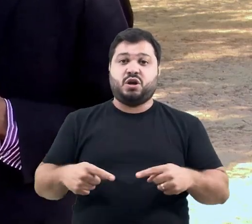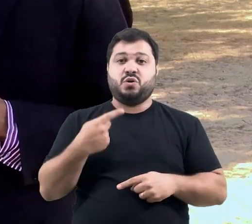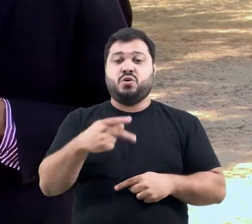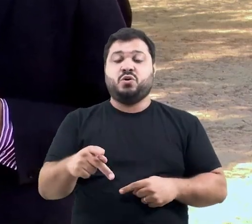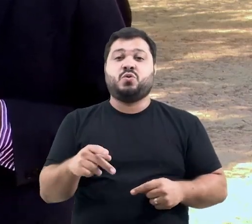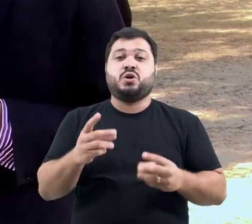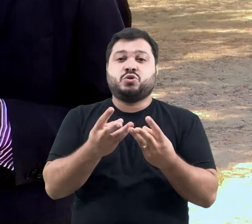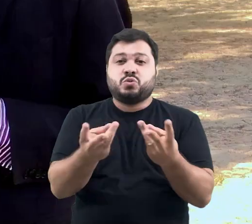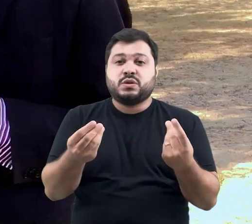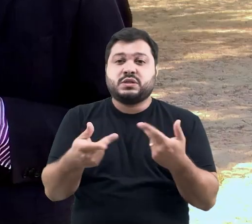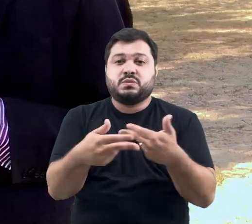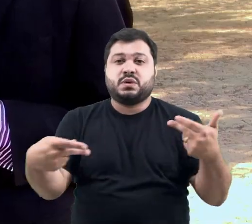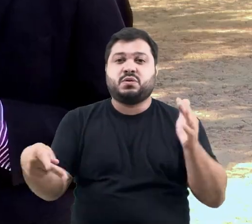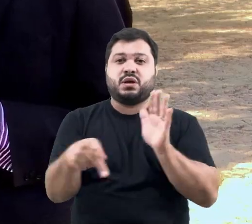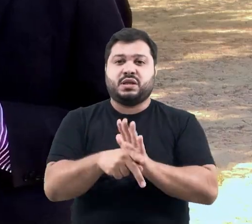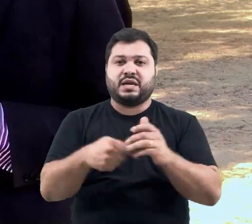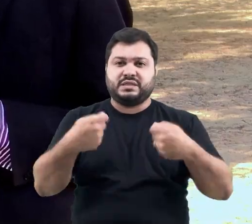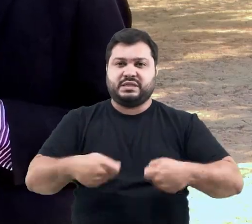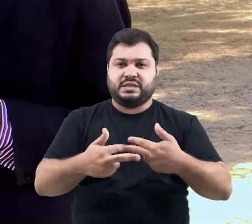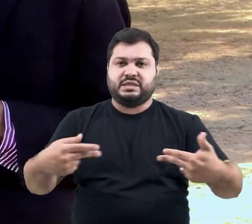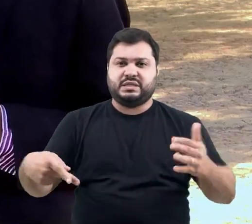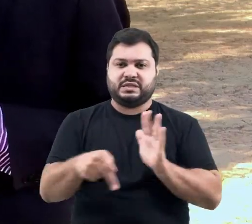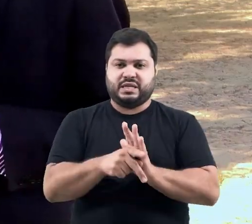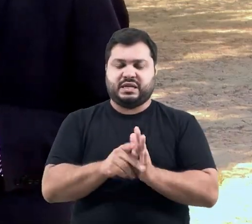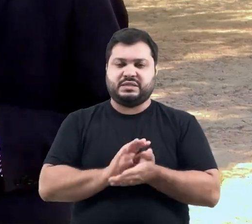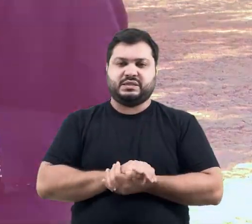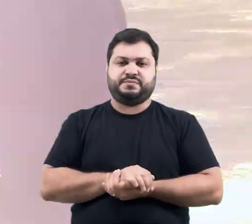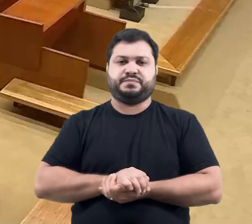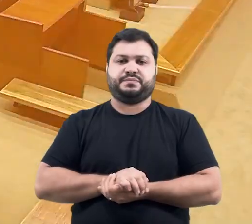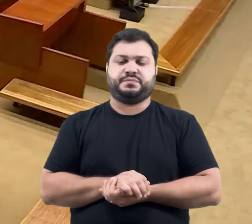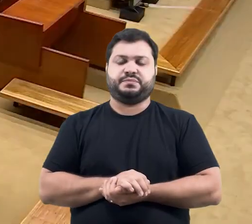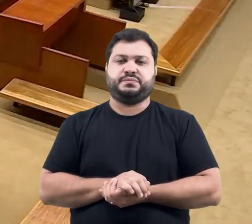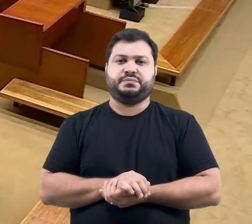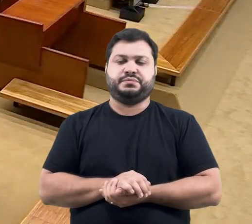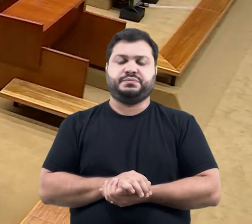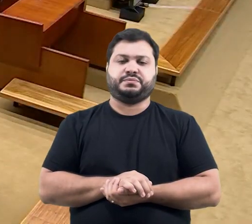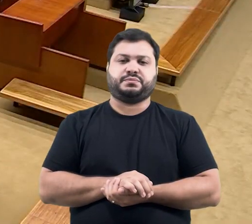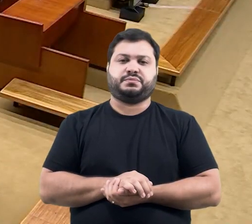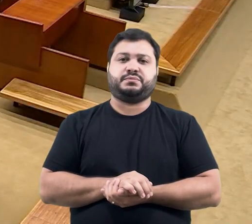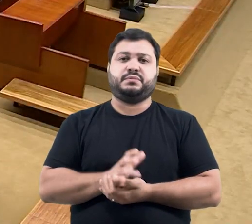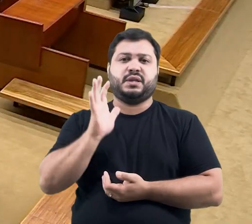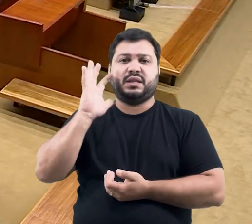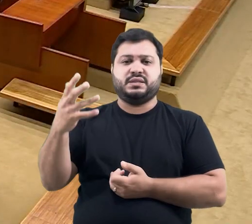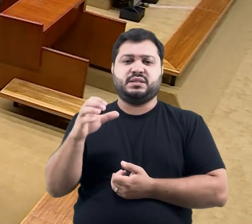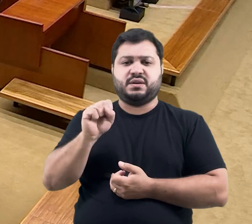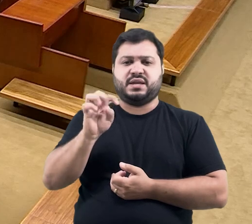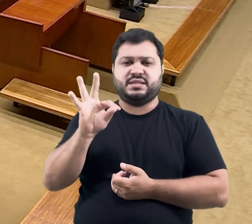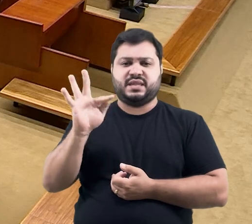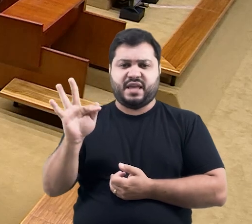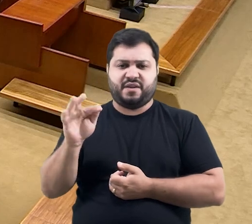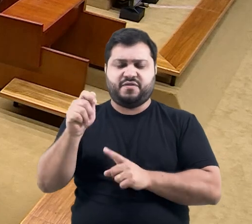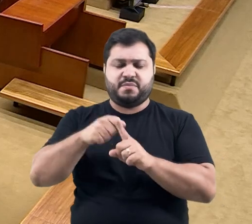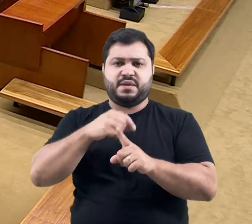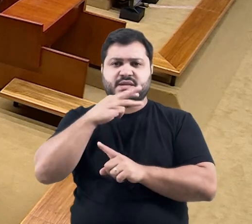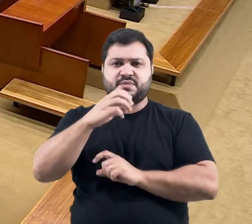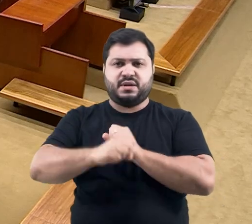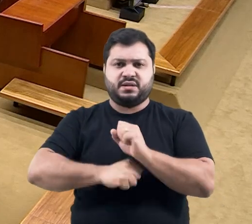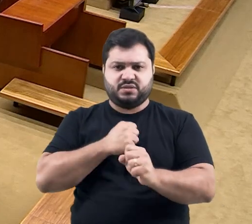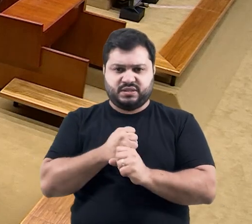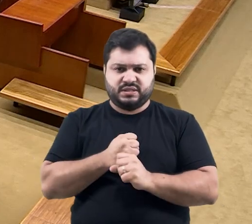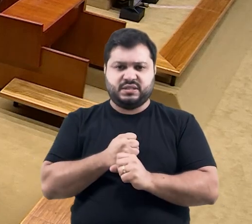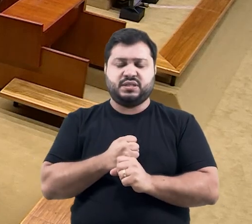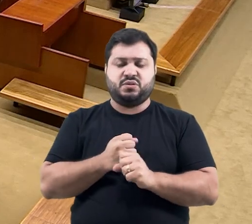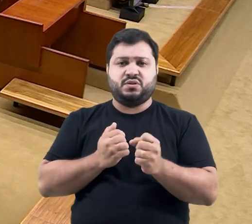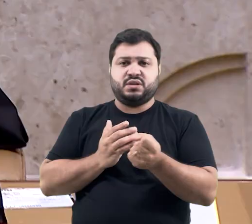de acordo com as suas peculiaridades e necessidades. A decisão do STF em